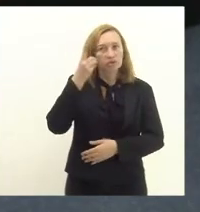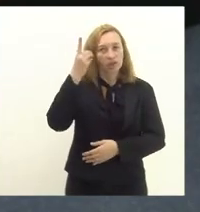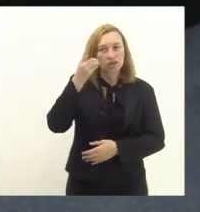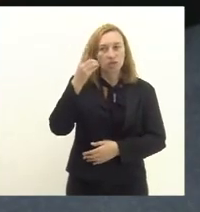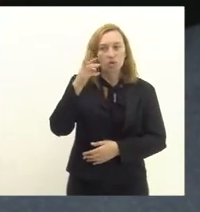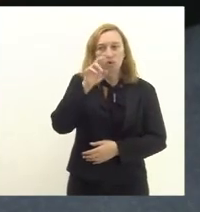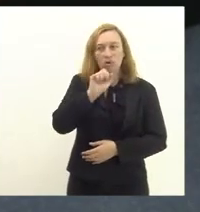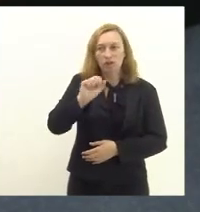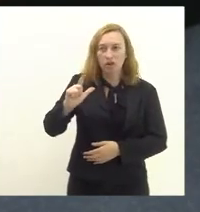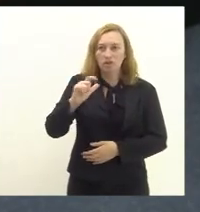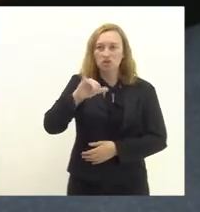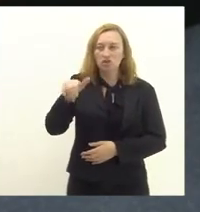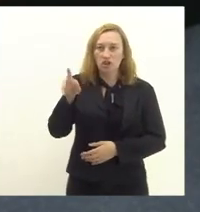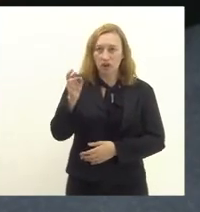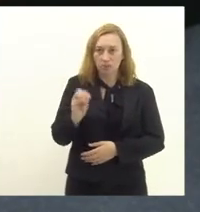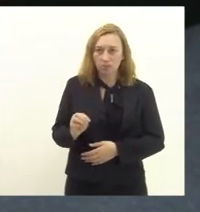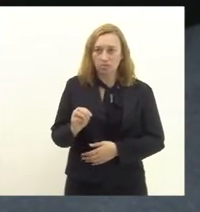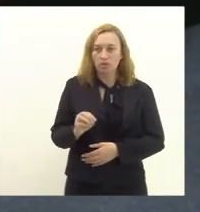Jairo.